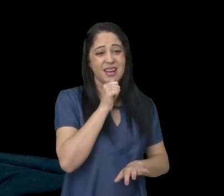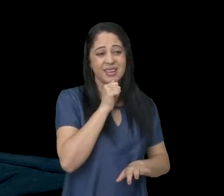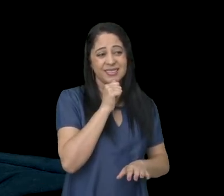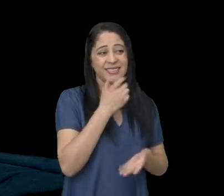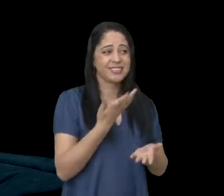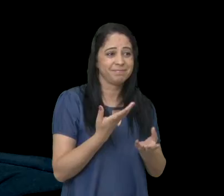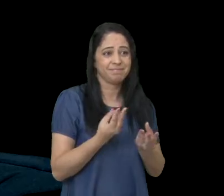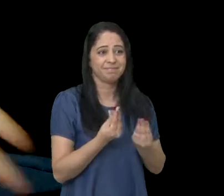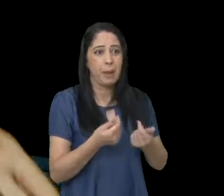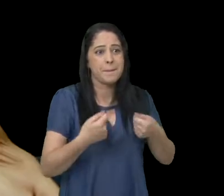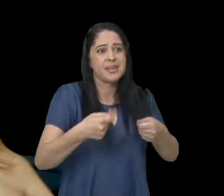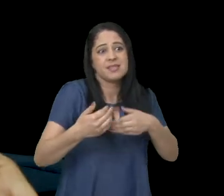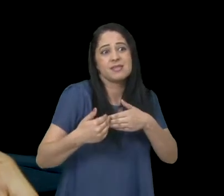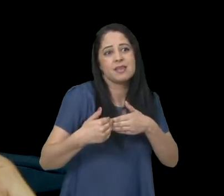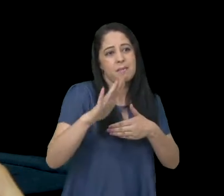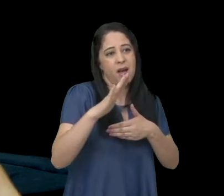temos